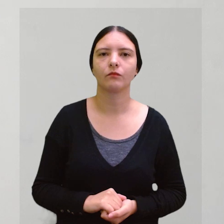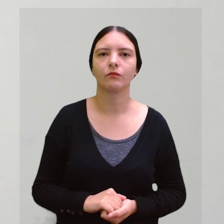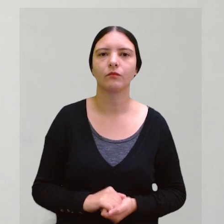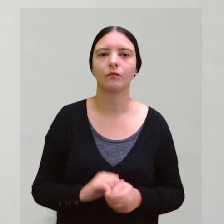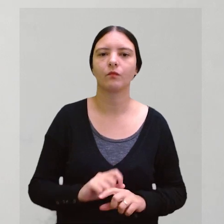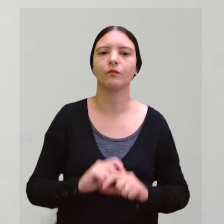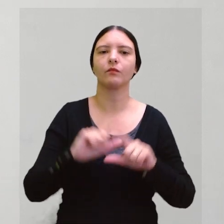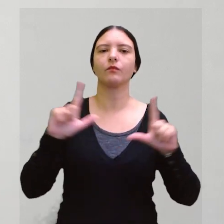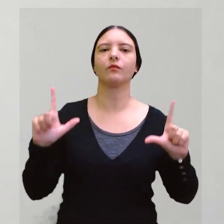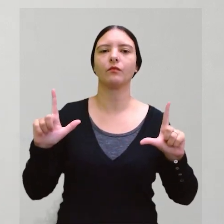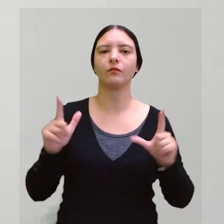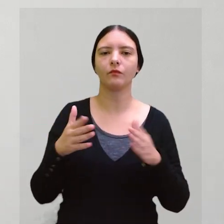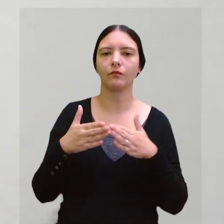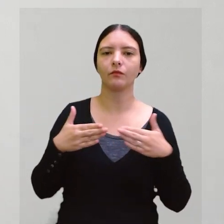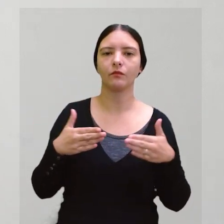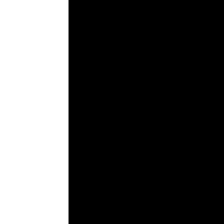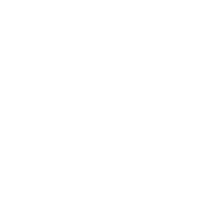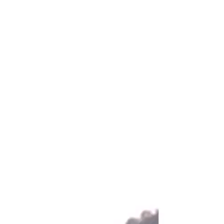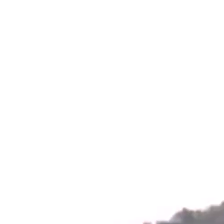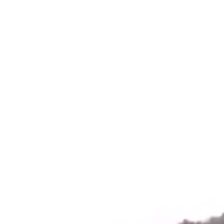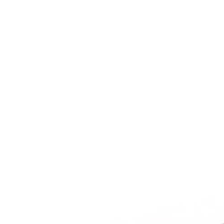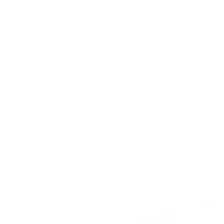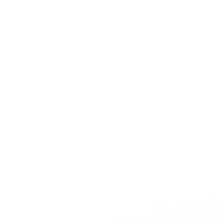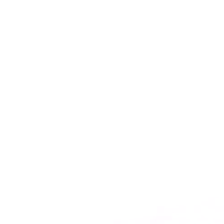Você amplia, por favor? Aqui, ó. Isso.